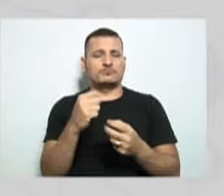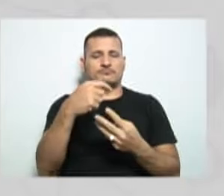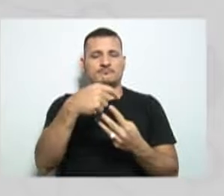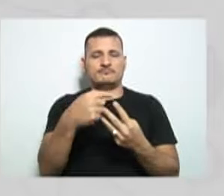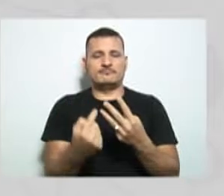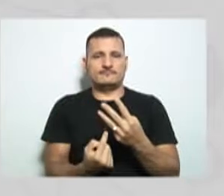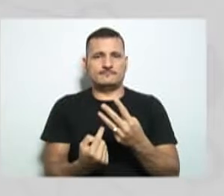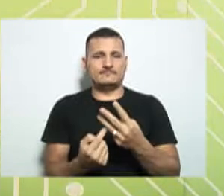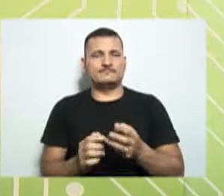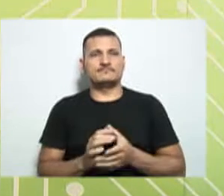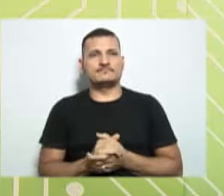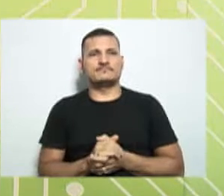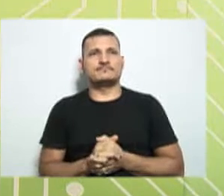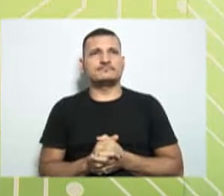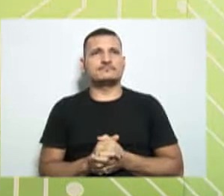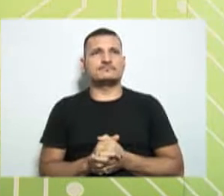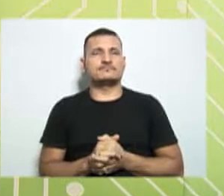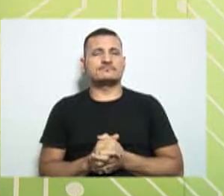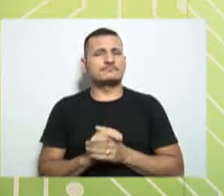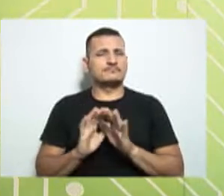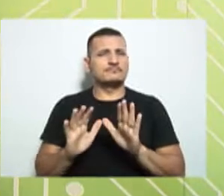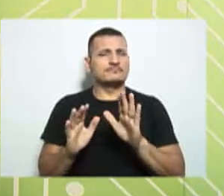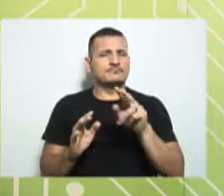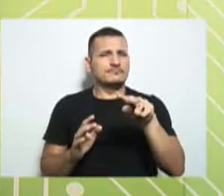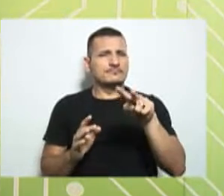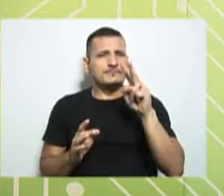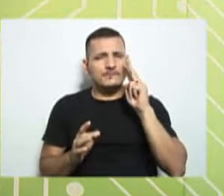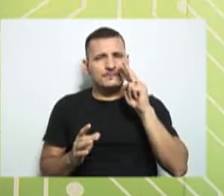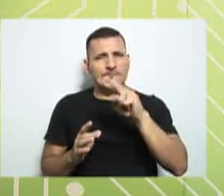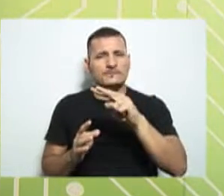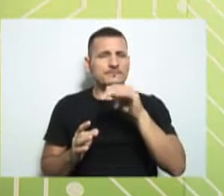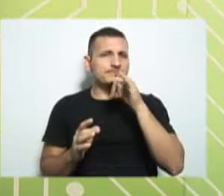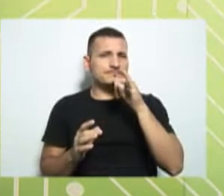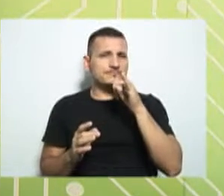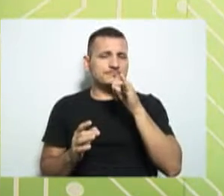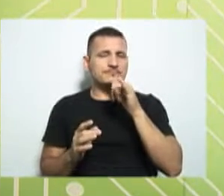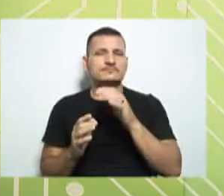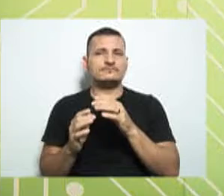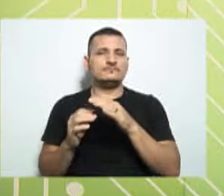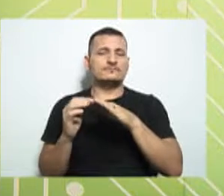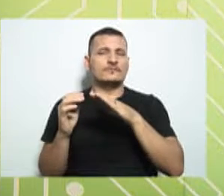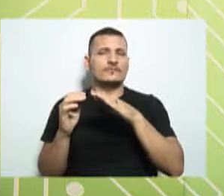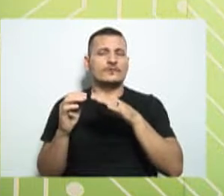comigo, quando vocês passam por algum comércio